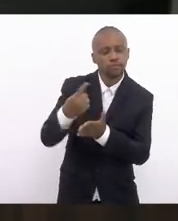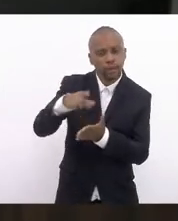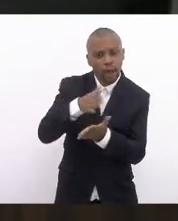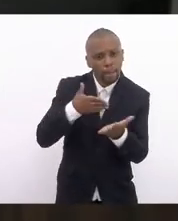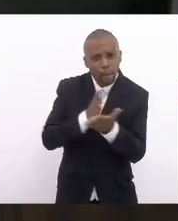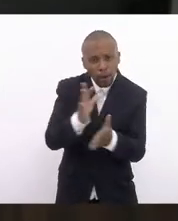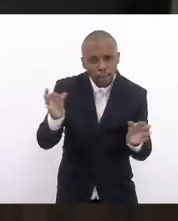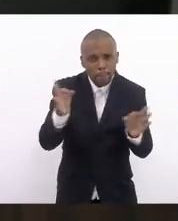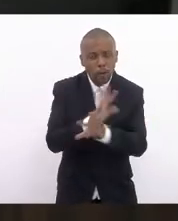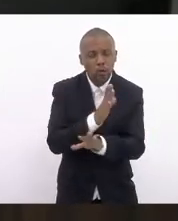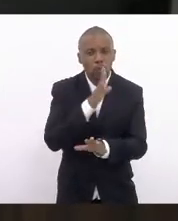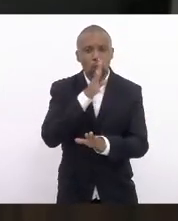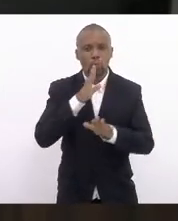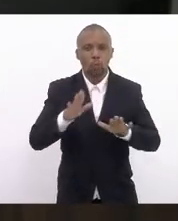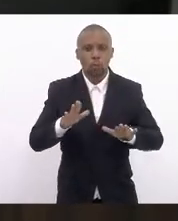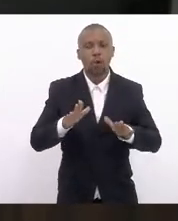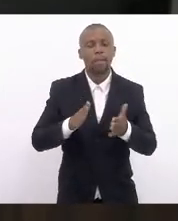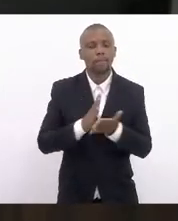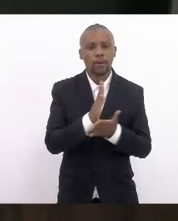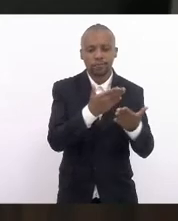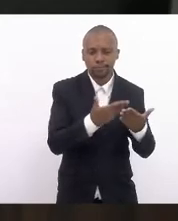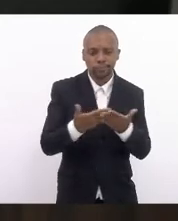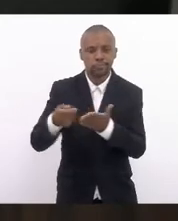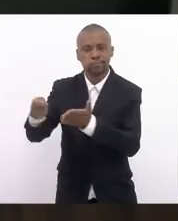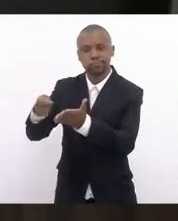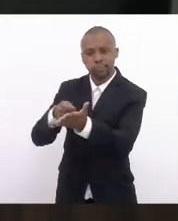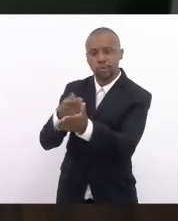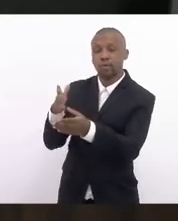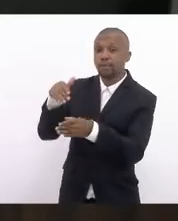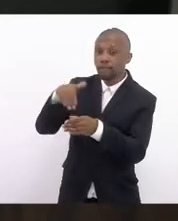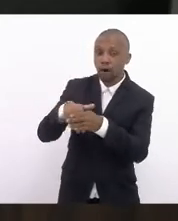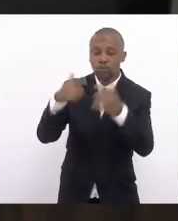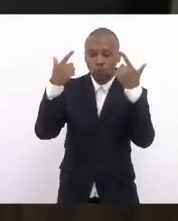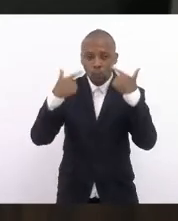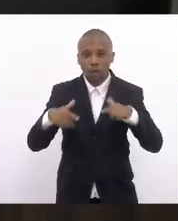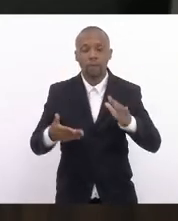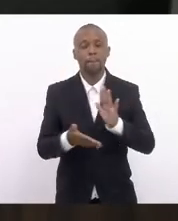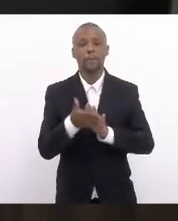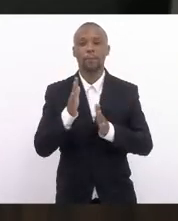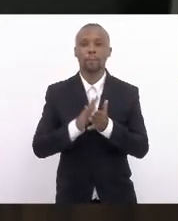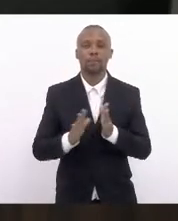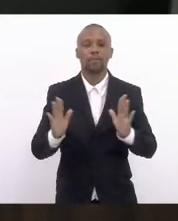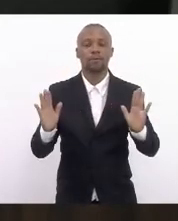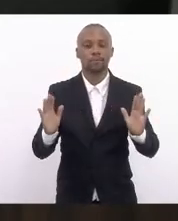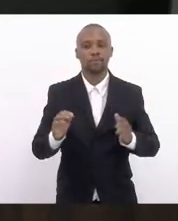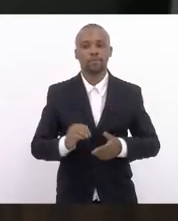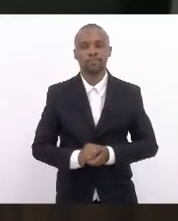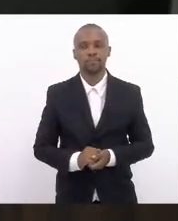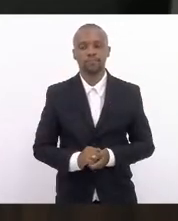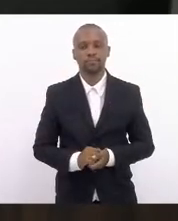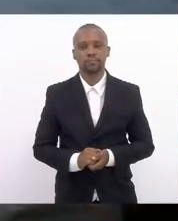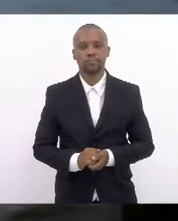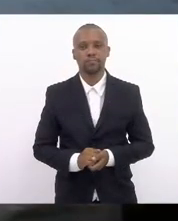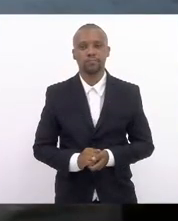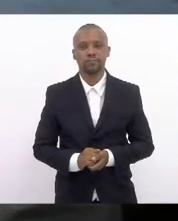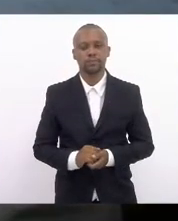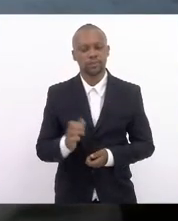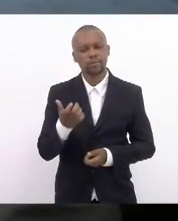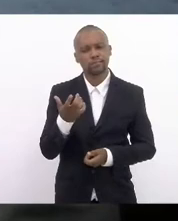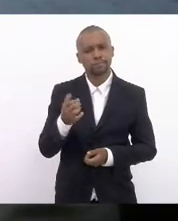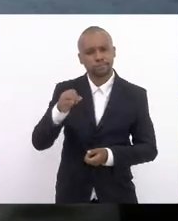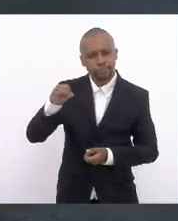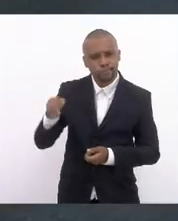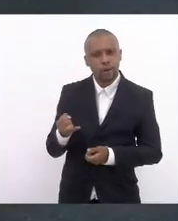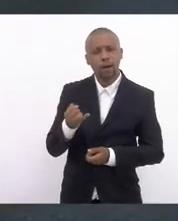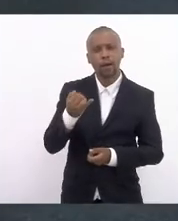aprovam, permaneça como estão, aprovado, vai à promulgação com voto pela abstenção do novo. Presidente, se o senhor me permitir,